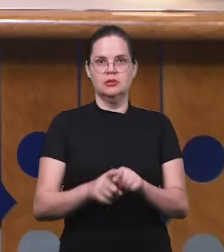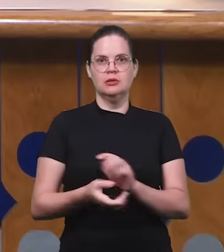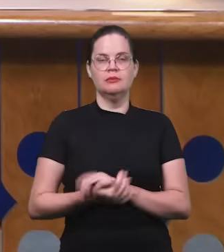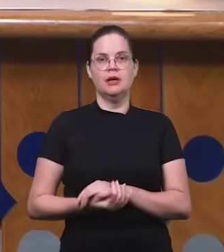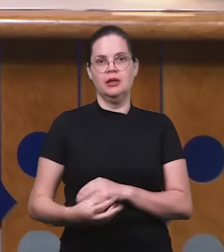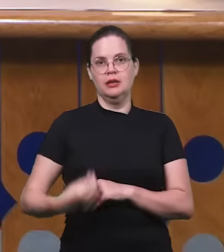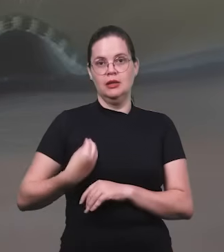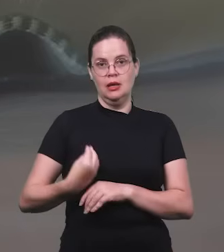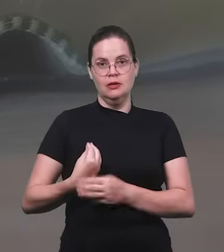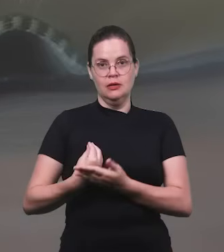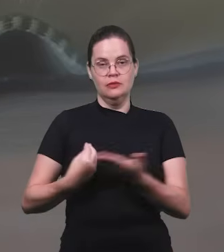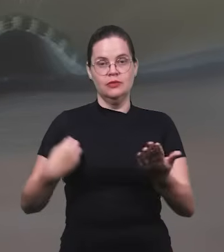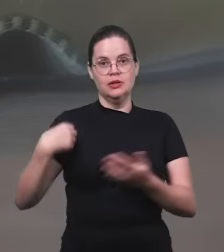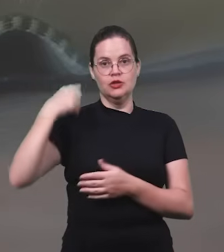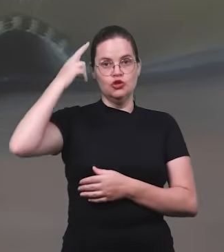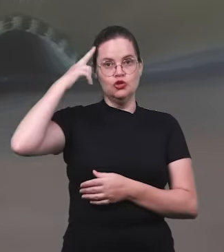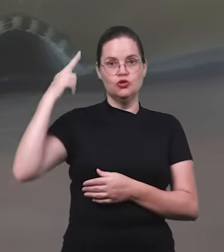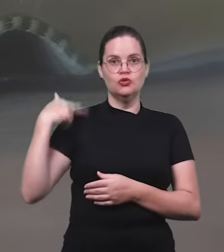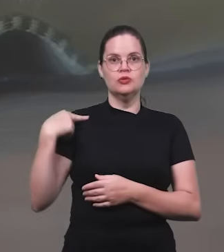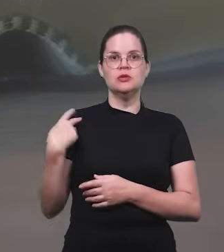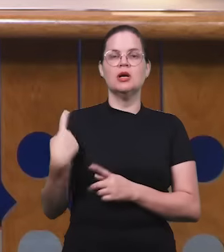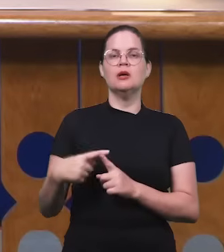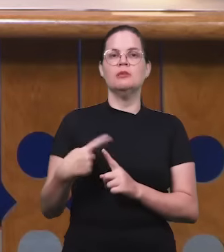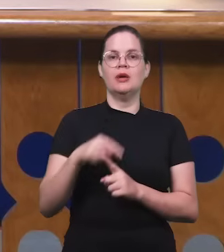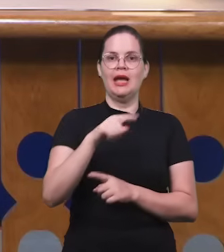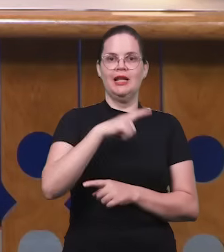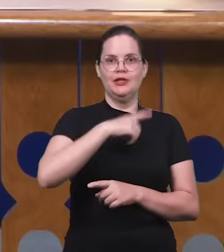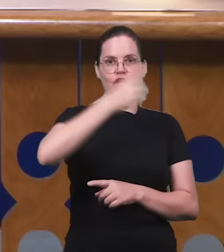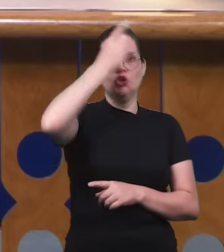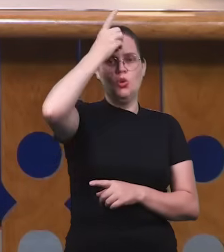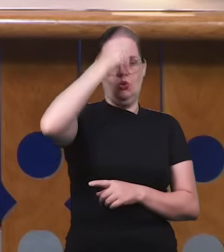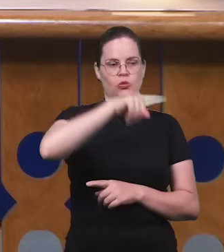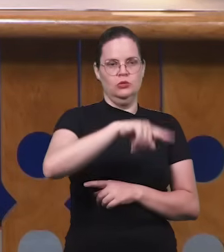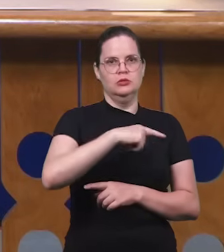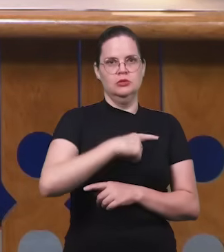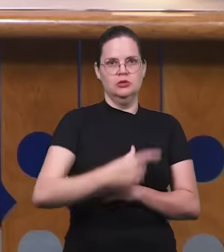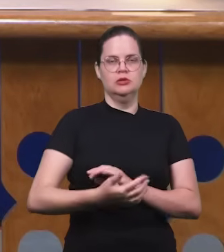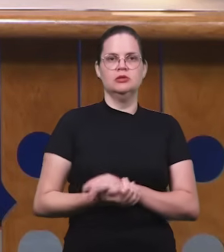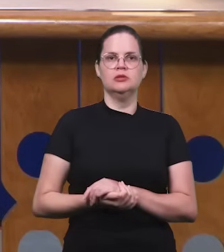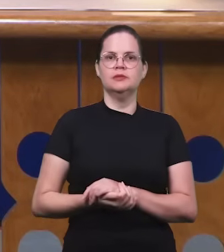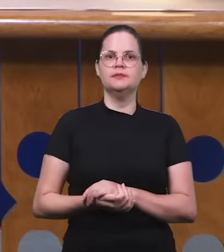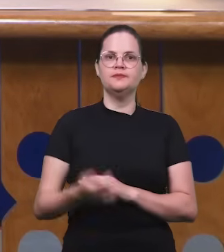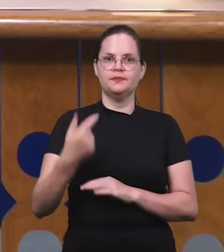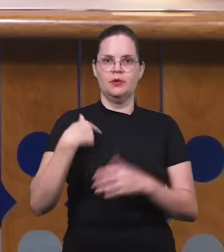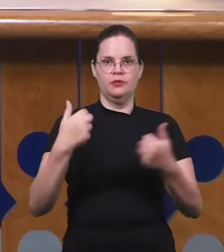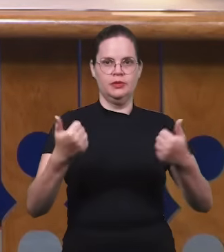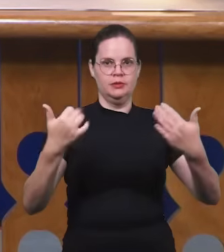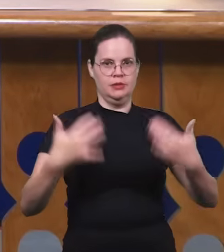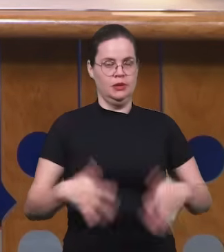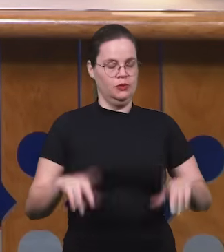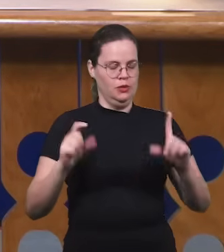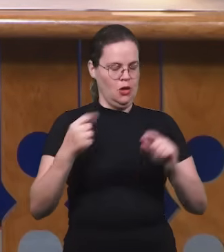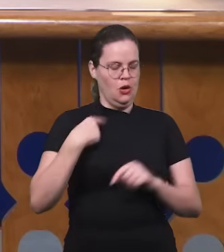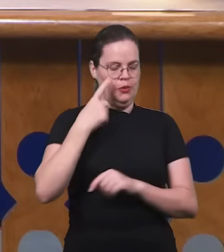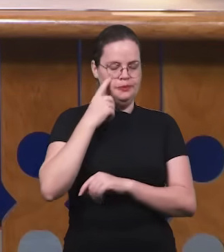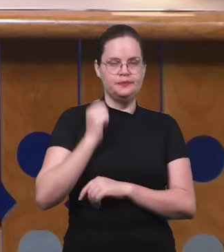de José, porque ele era dirigido por dons. Eu volto aqui para mim para explicar o seguinte: José teve um